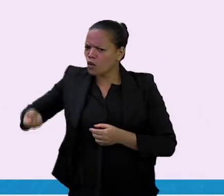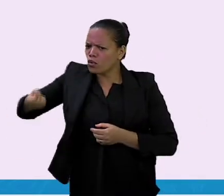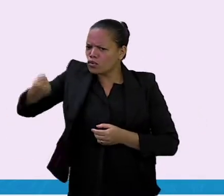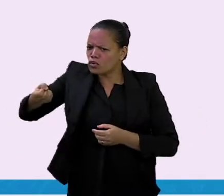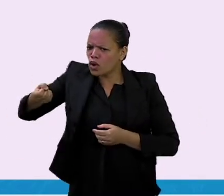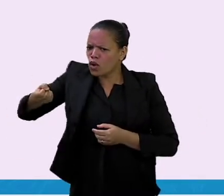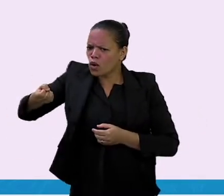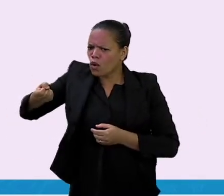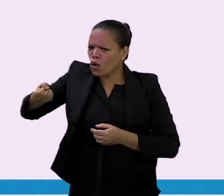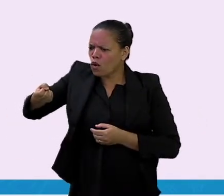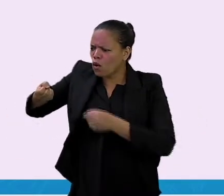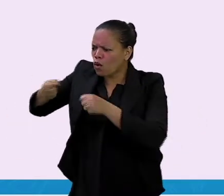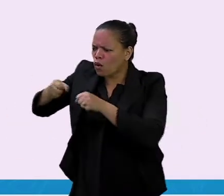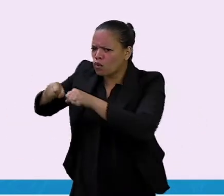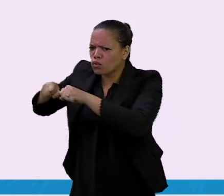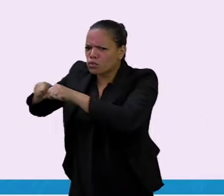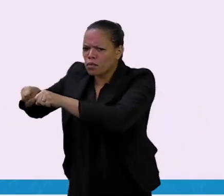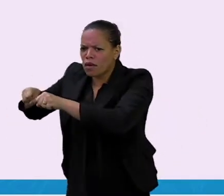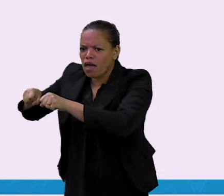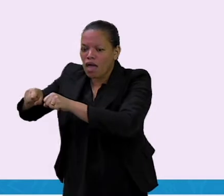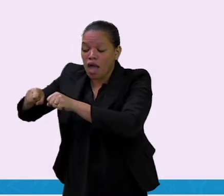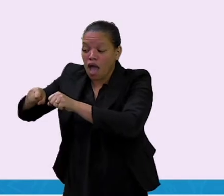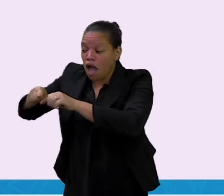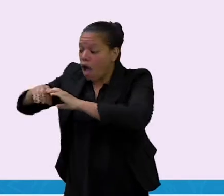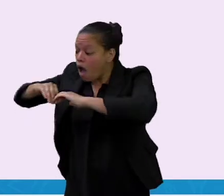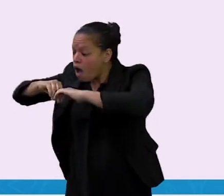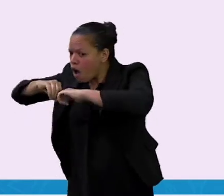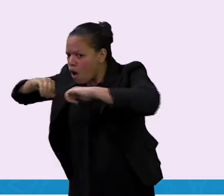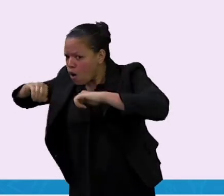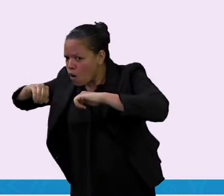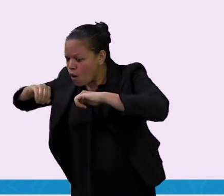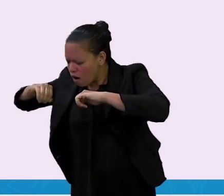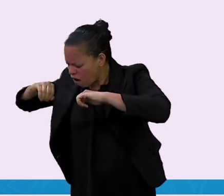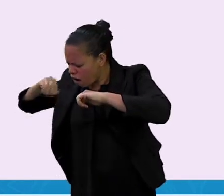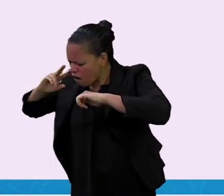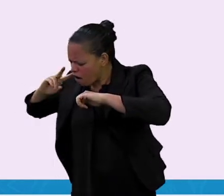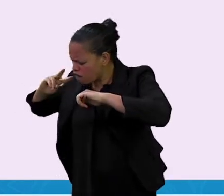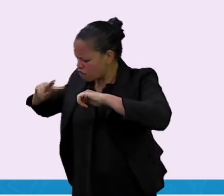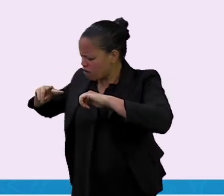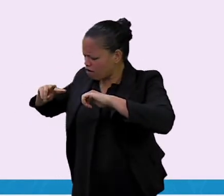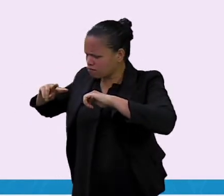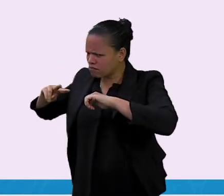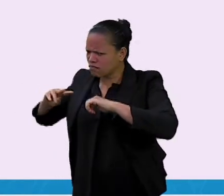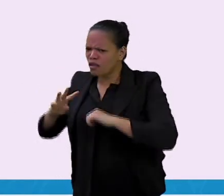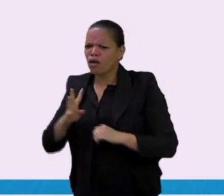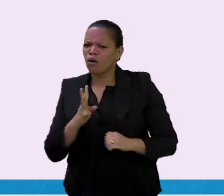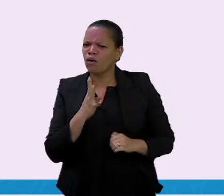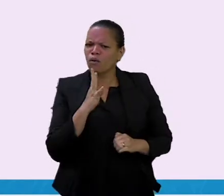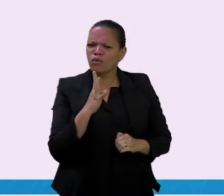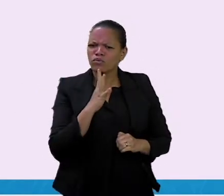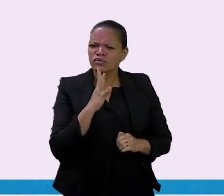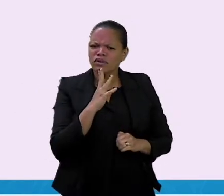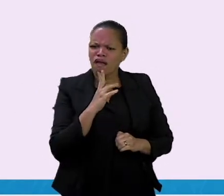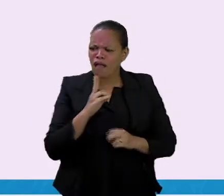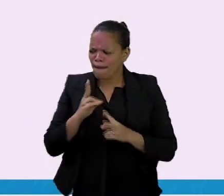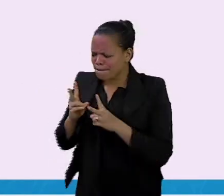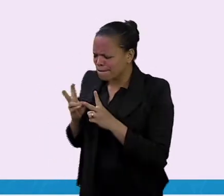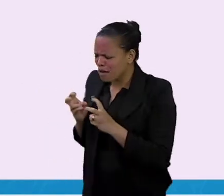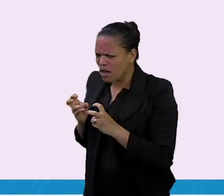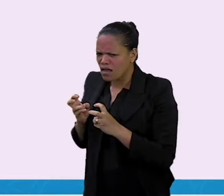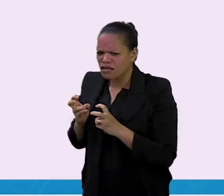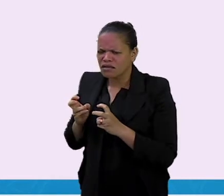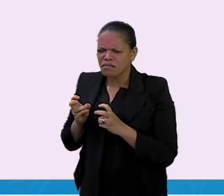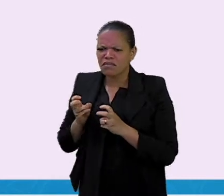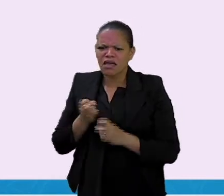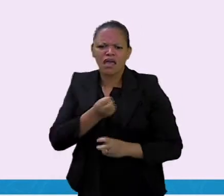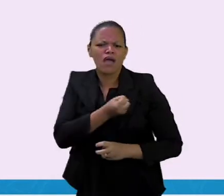são vendidos por gramas e quais são vendidos em mililitros? Lembra que nós estudamos